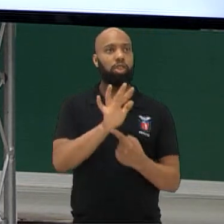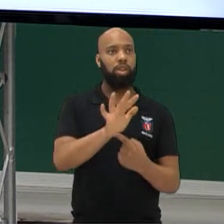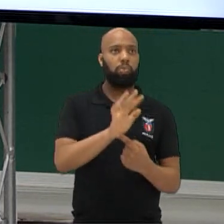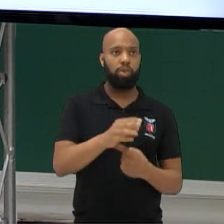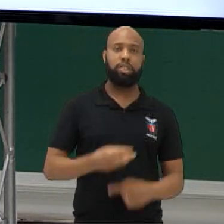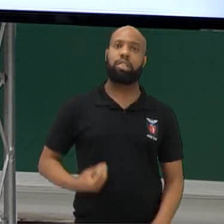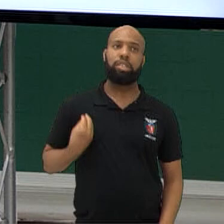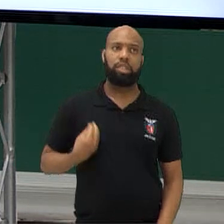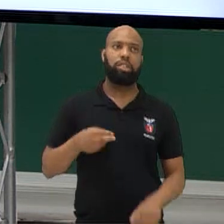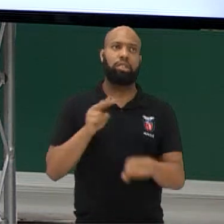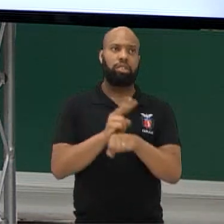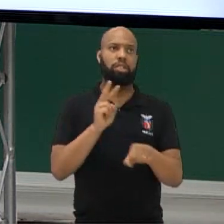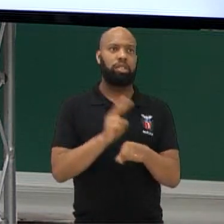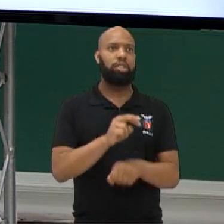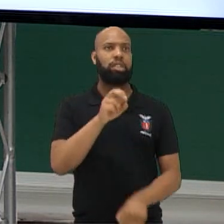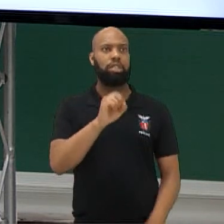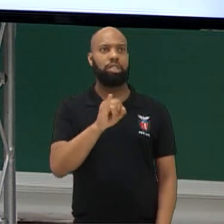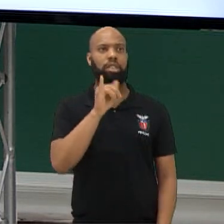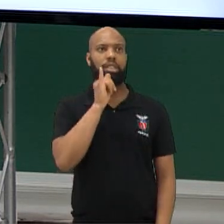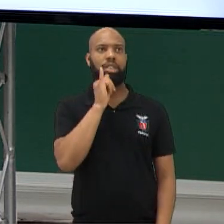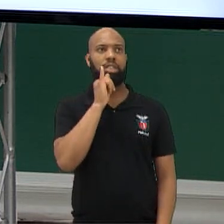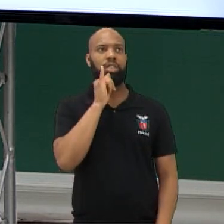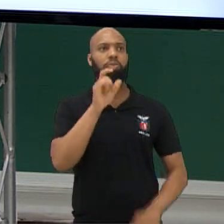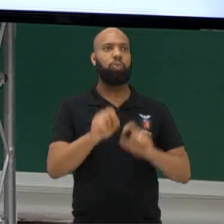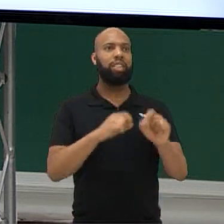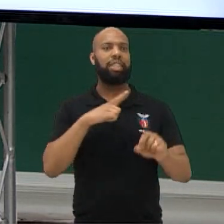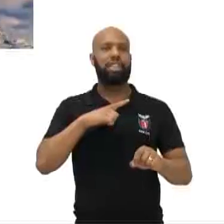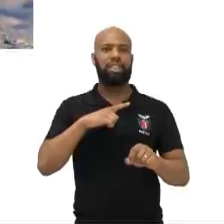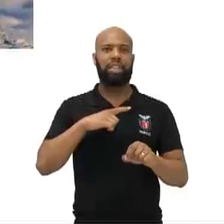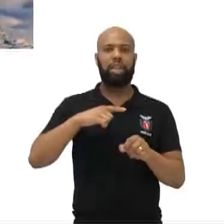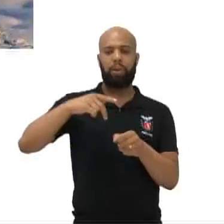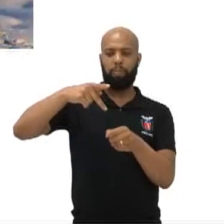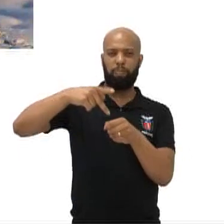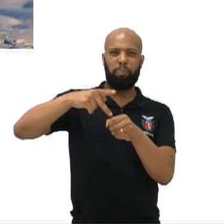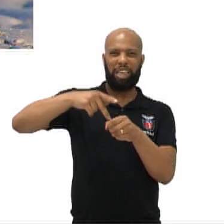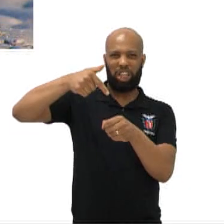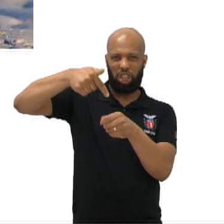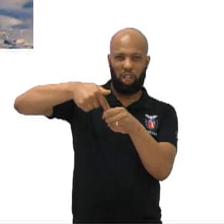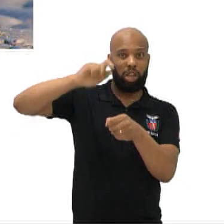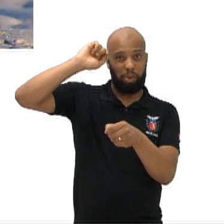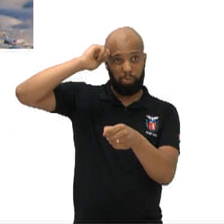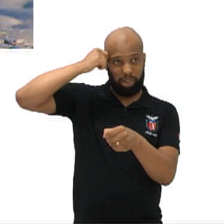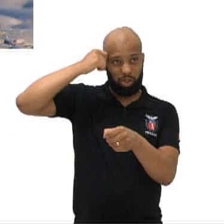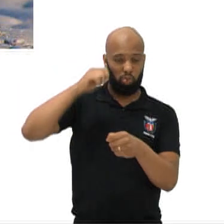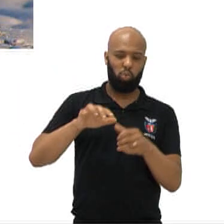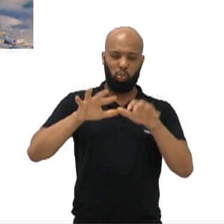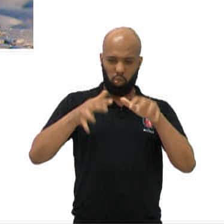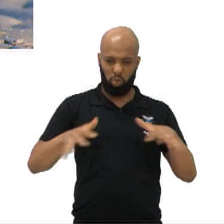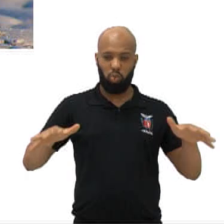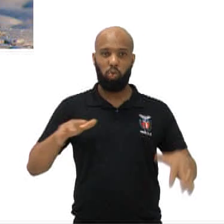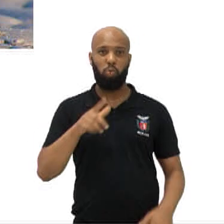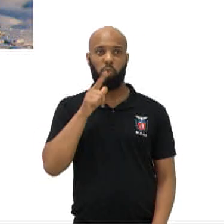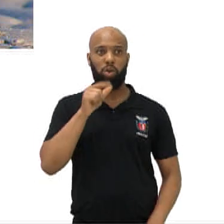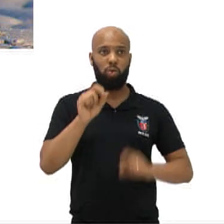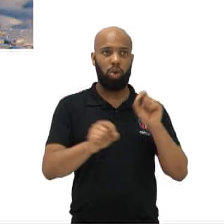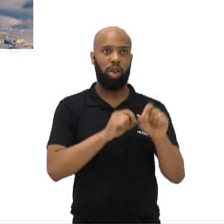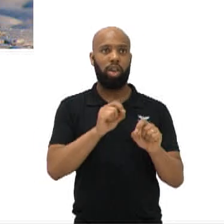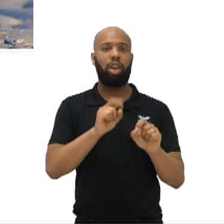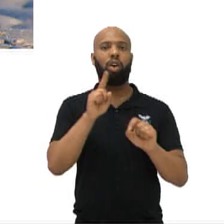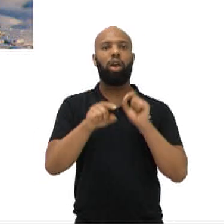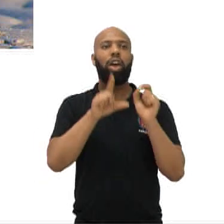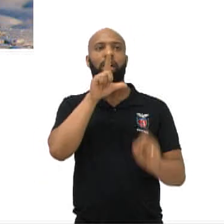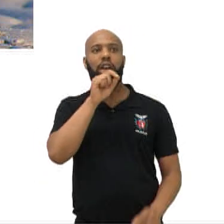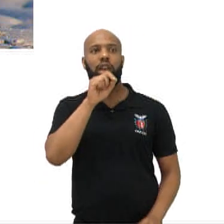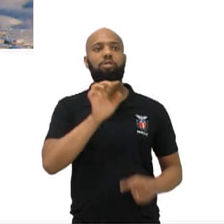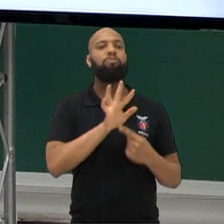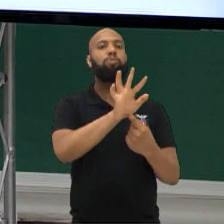notem que quando eu tenho, geralmente, uma derramada de petróleo em um ambiente marinho, acontece das aves serem os primeiros grupos